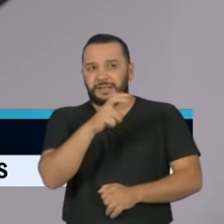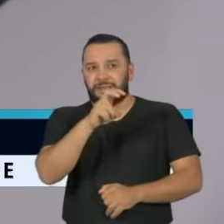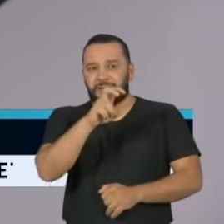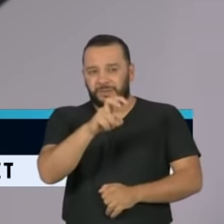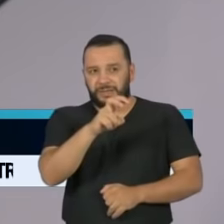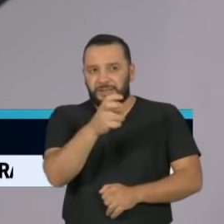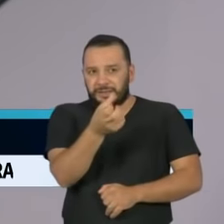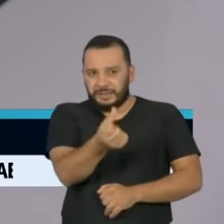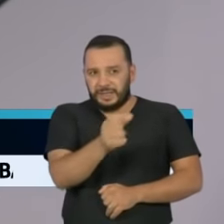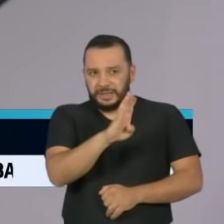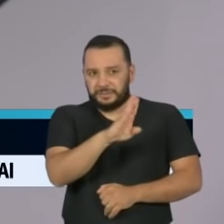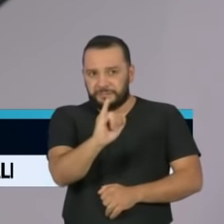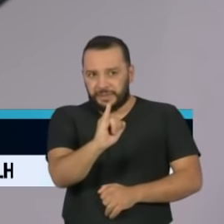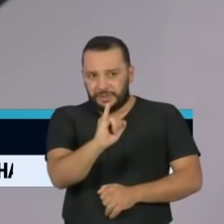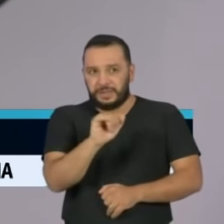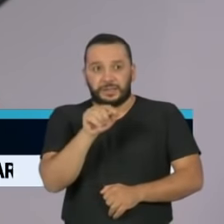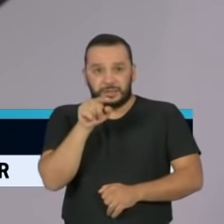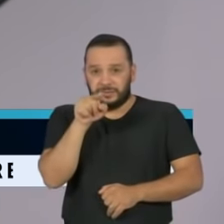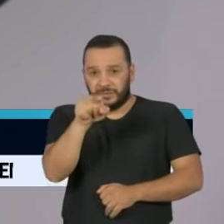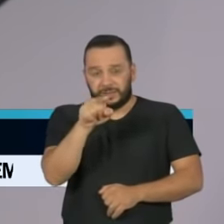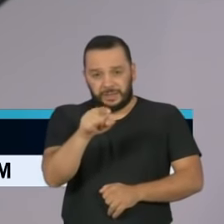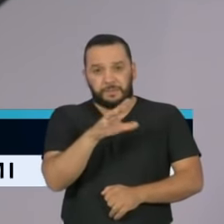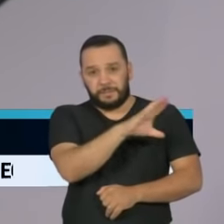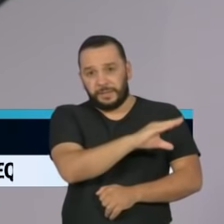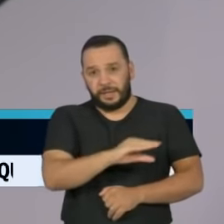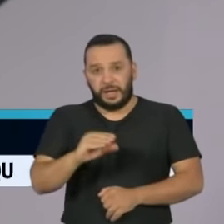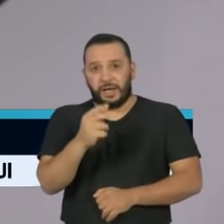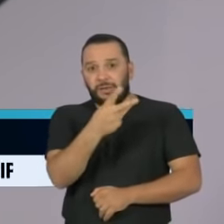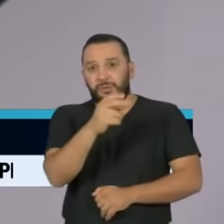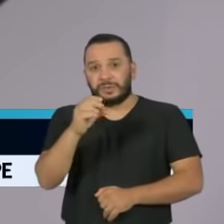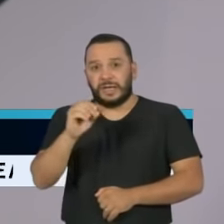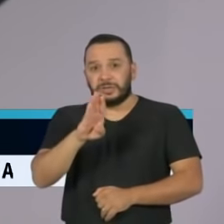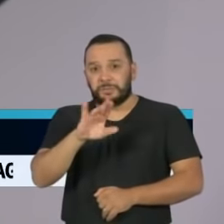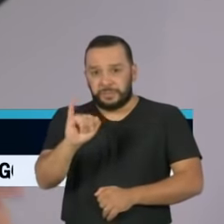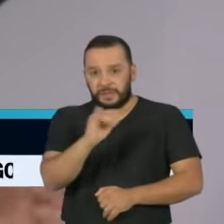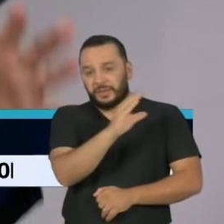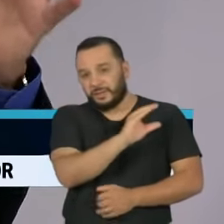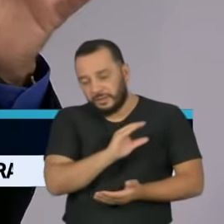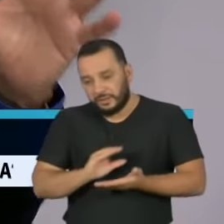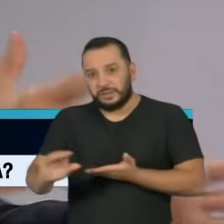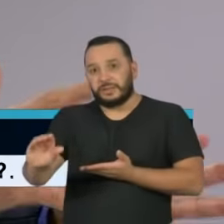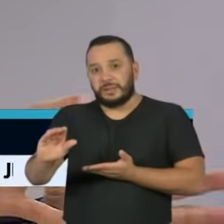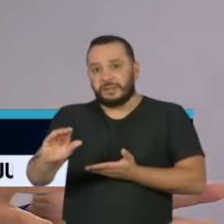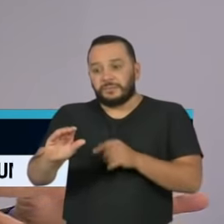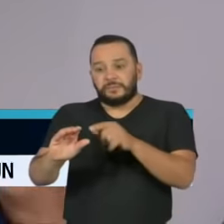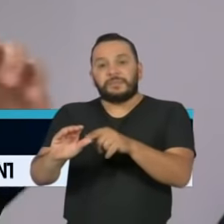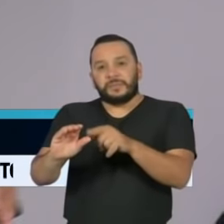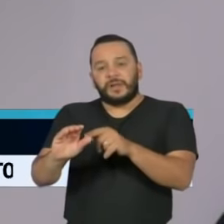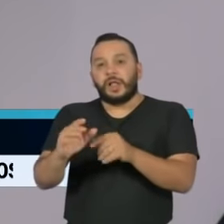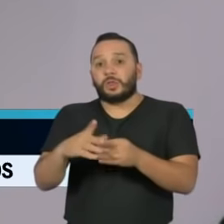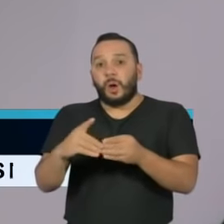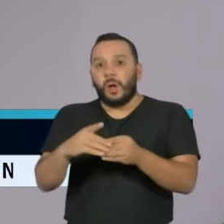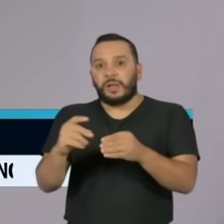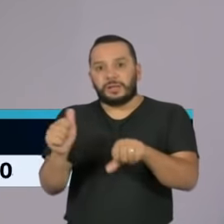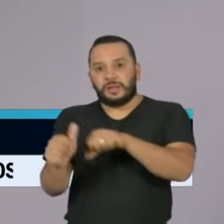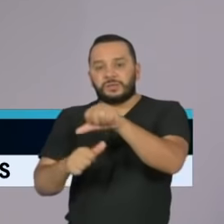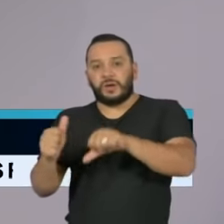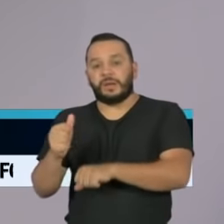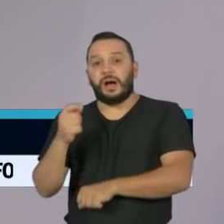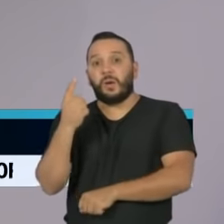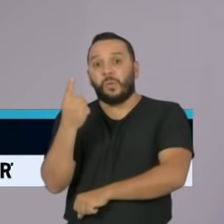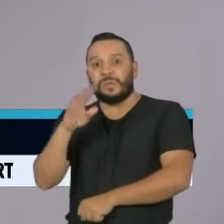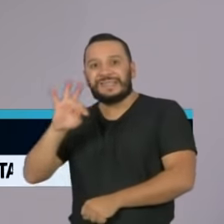bilhões. Se você tirar 200 bilhões, você transforma esses 200 bilhões de dólares em um trilhão de real e deposita aqui, traz